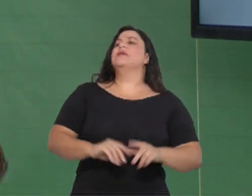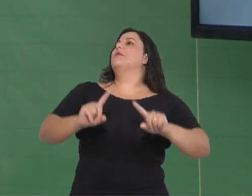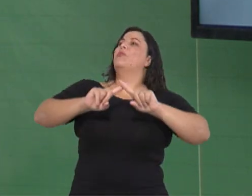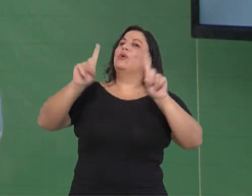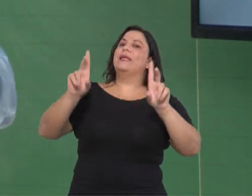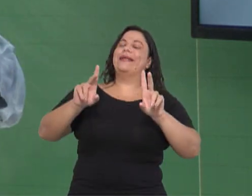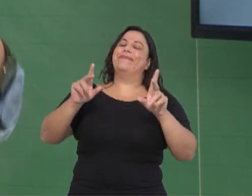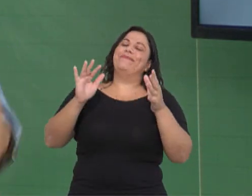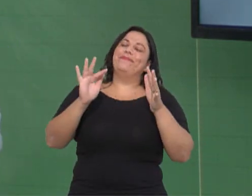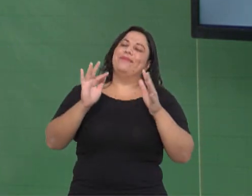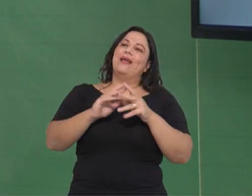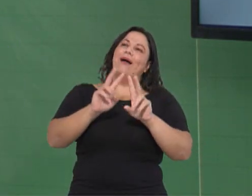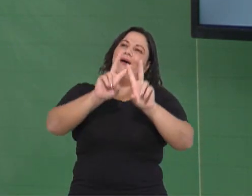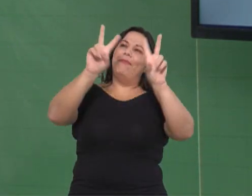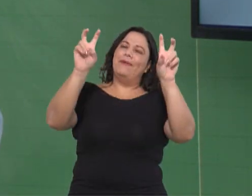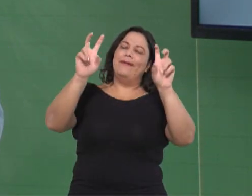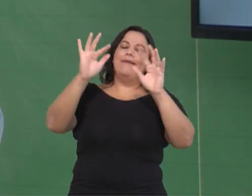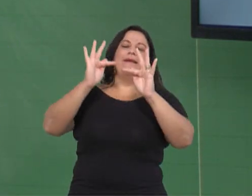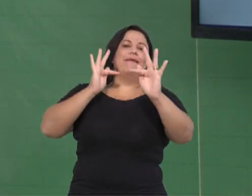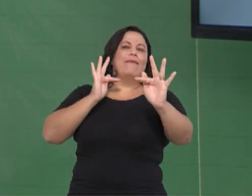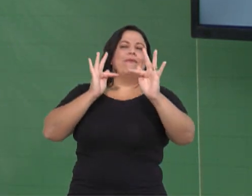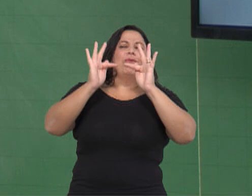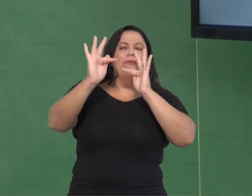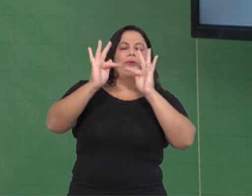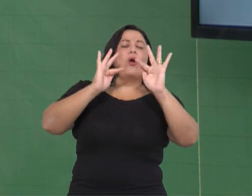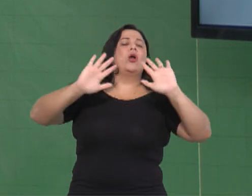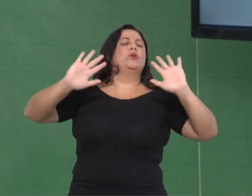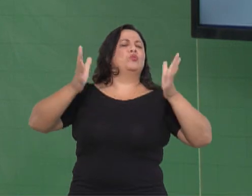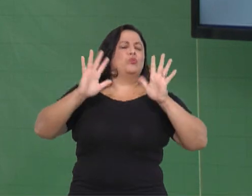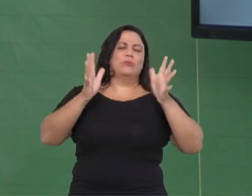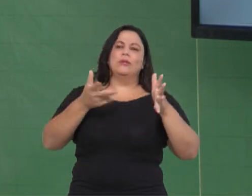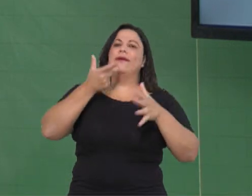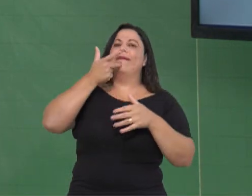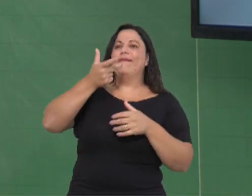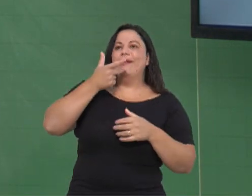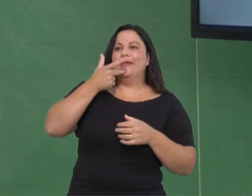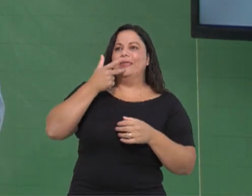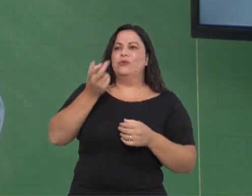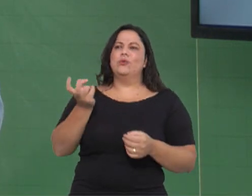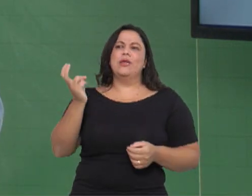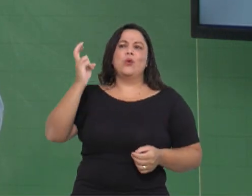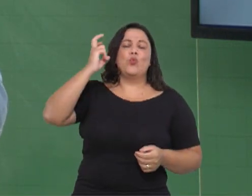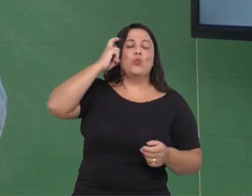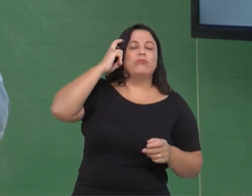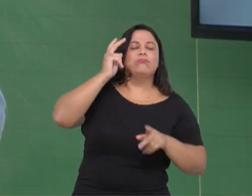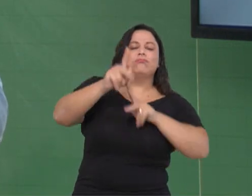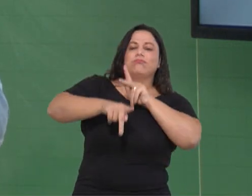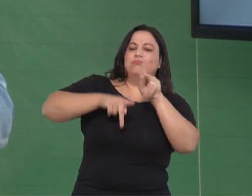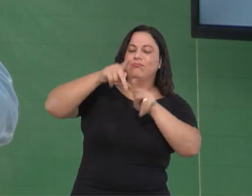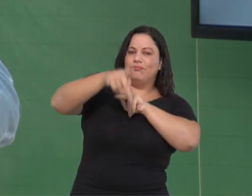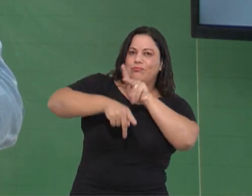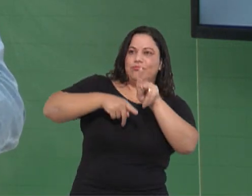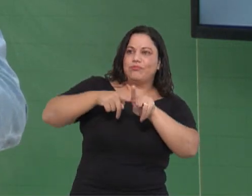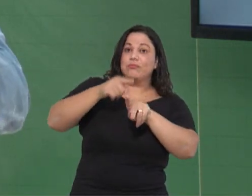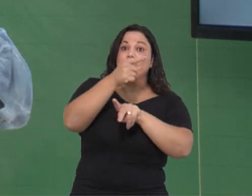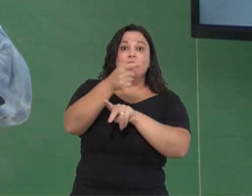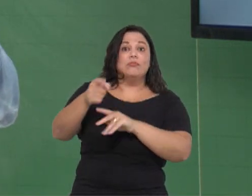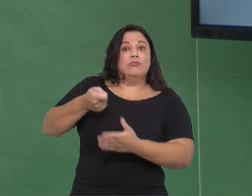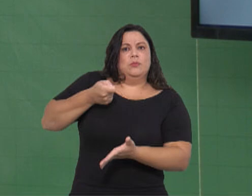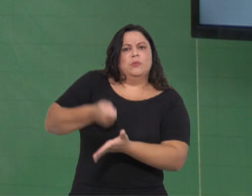que é cultura popular. Não há necessariamente uma obrigatoriedade de uma